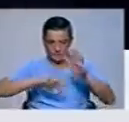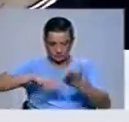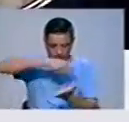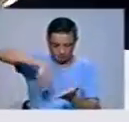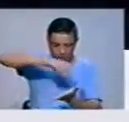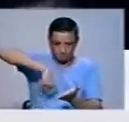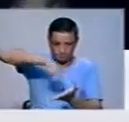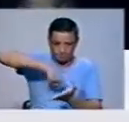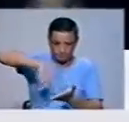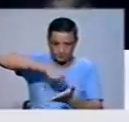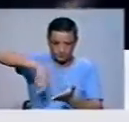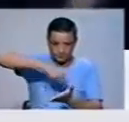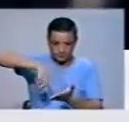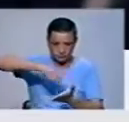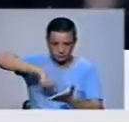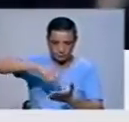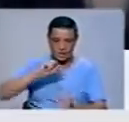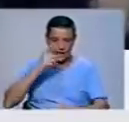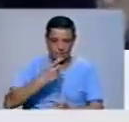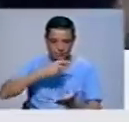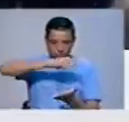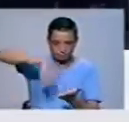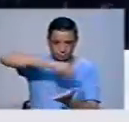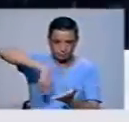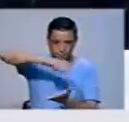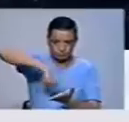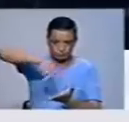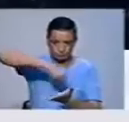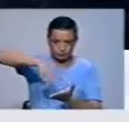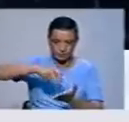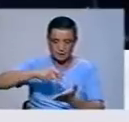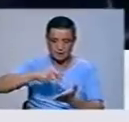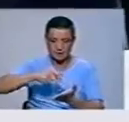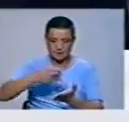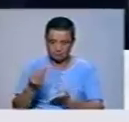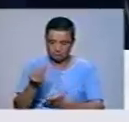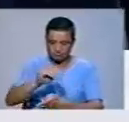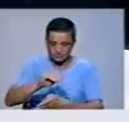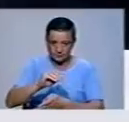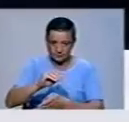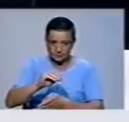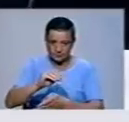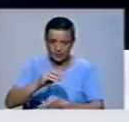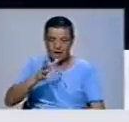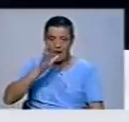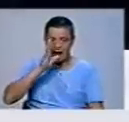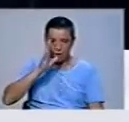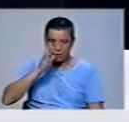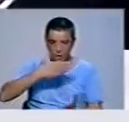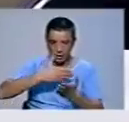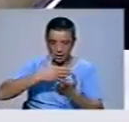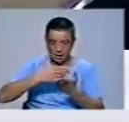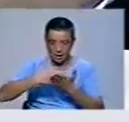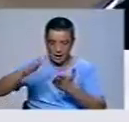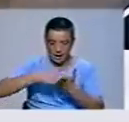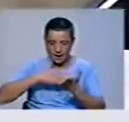mexer energicamente a farinha, portanto, adicioná-la à água, à gordura,